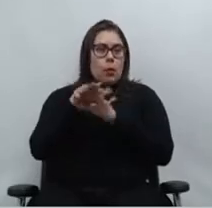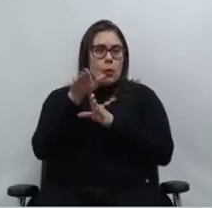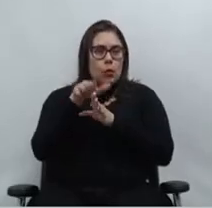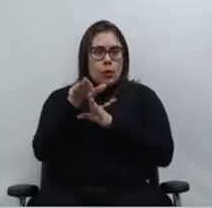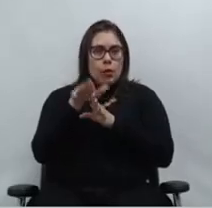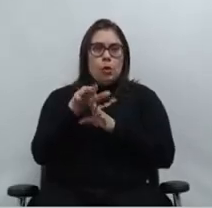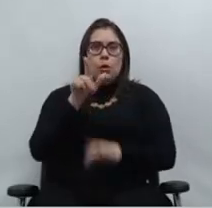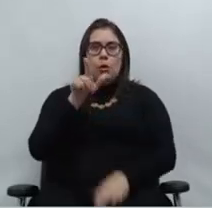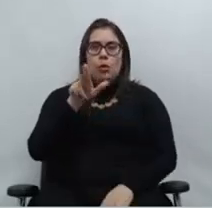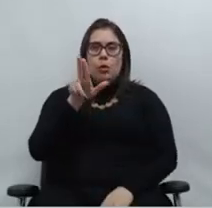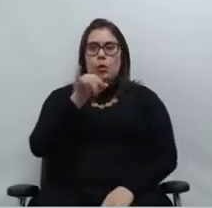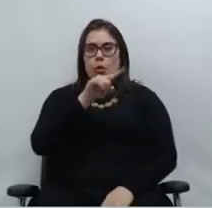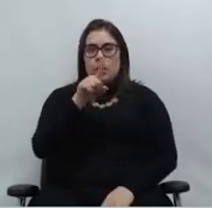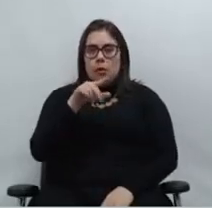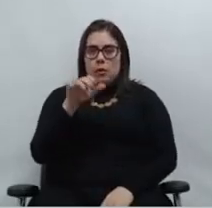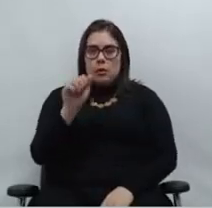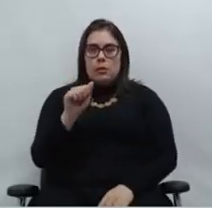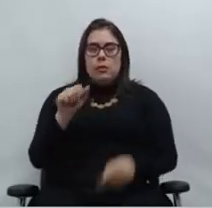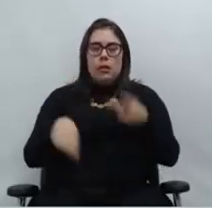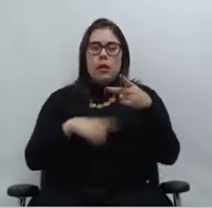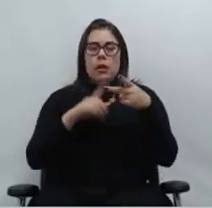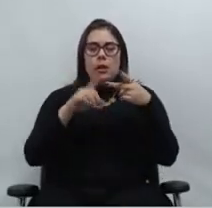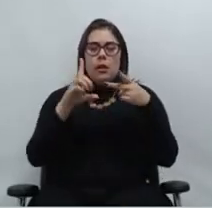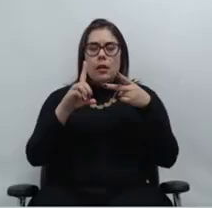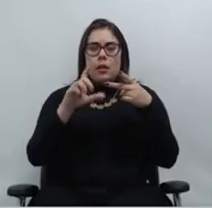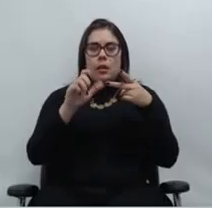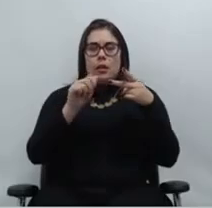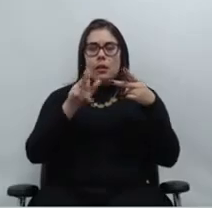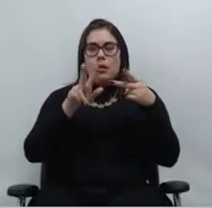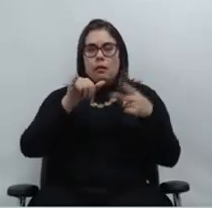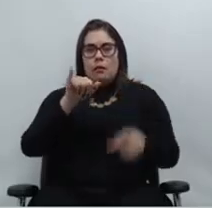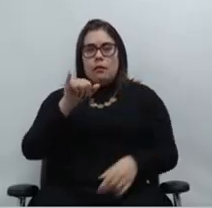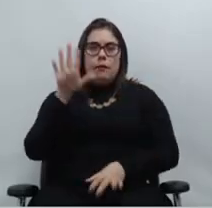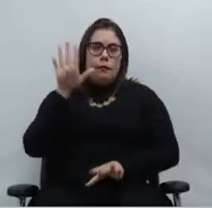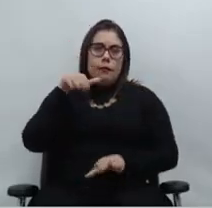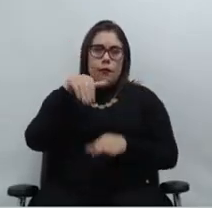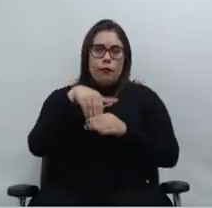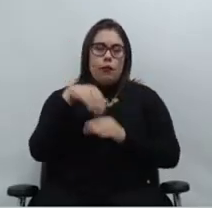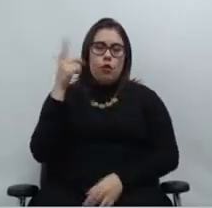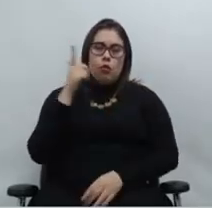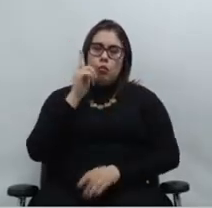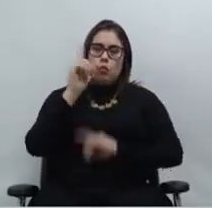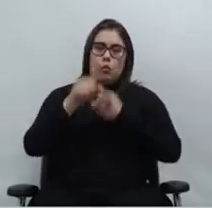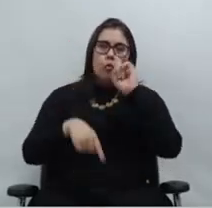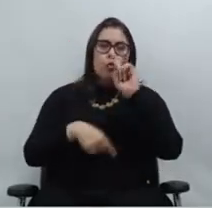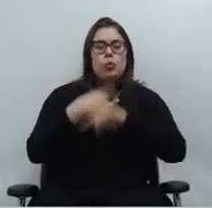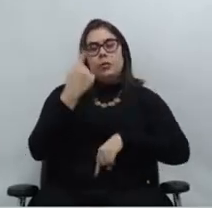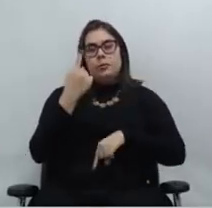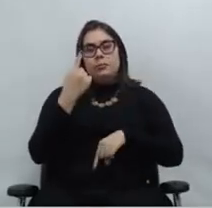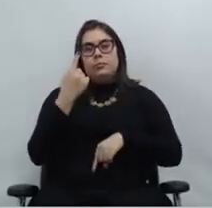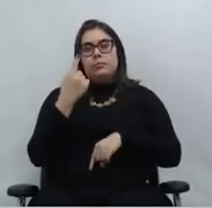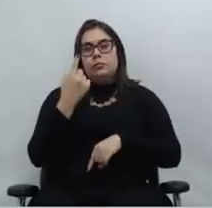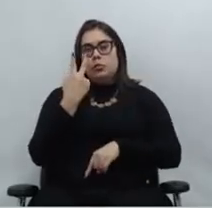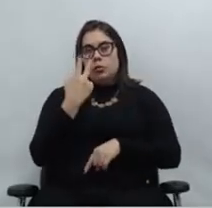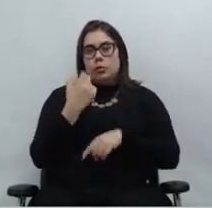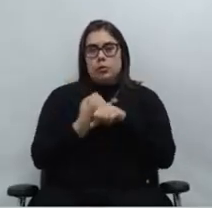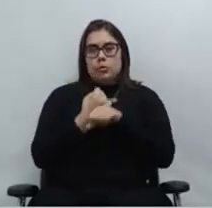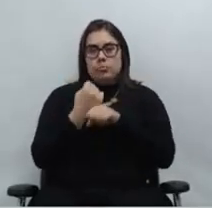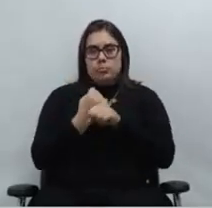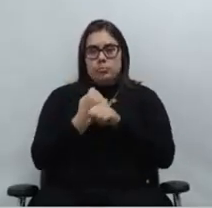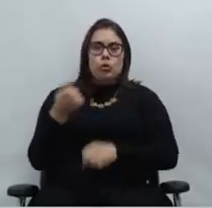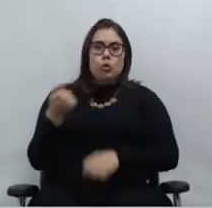conselheiros Luiz Eduardo Coelho e Davi Depiné com relação aos votos de sucesso na atuação pelos próximos 2 anos ao